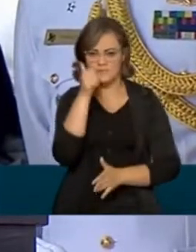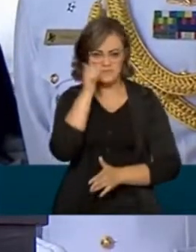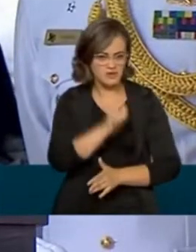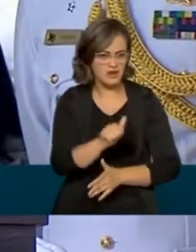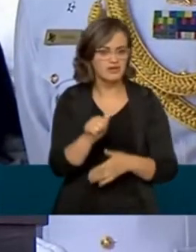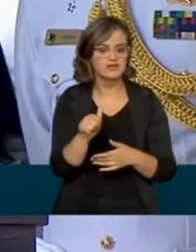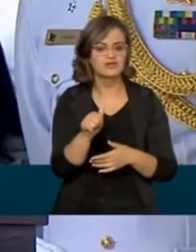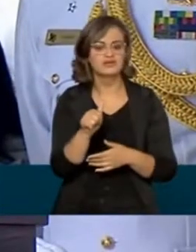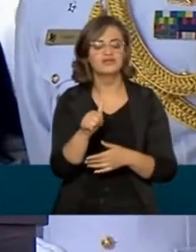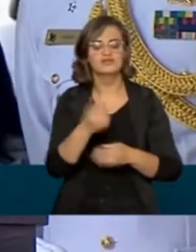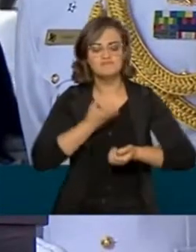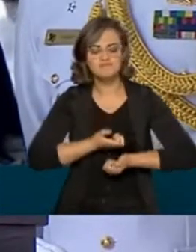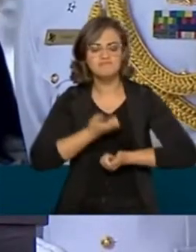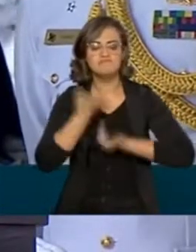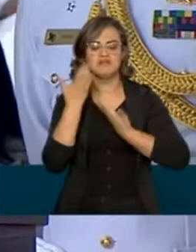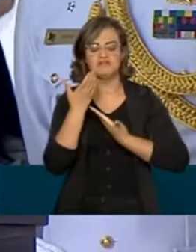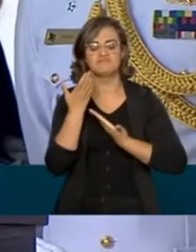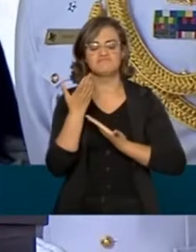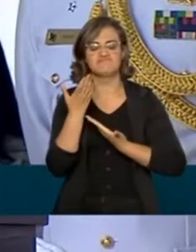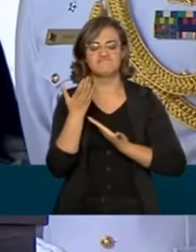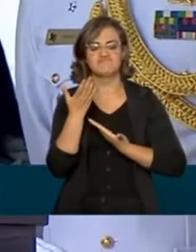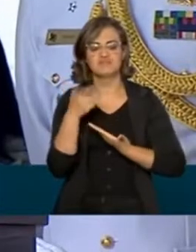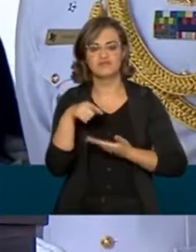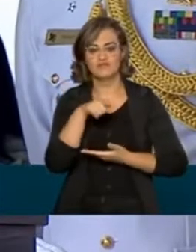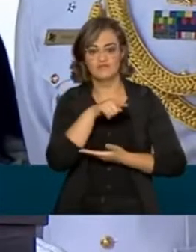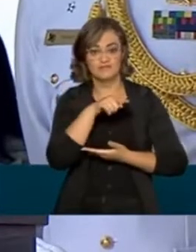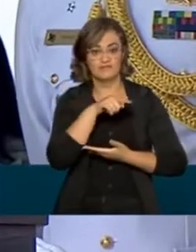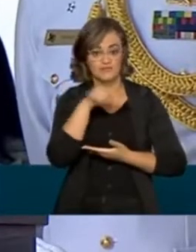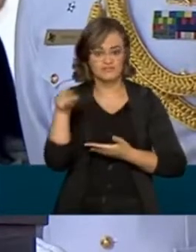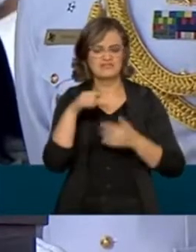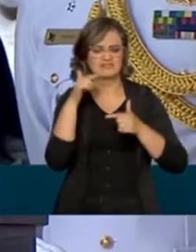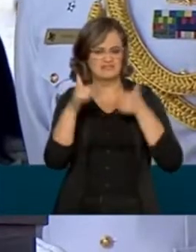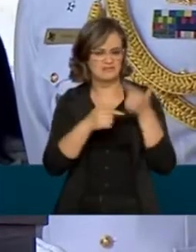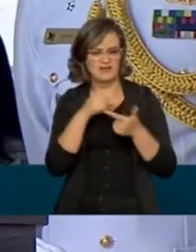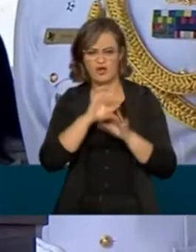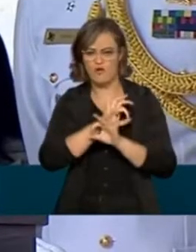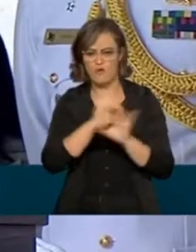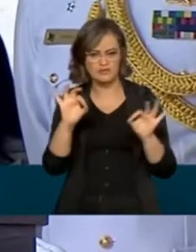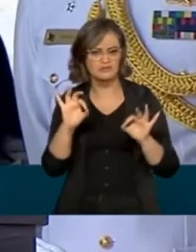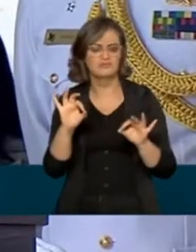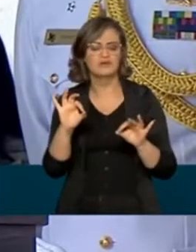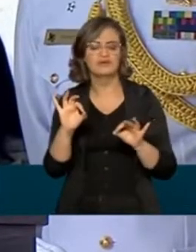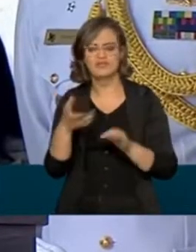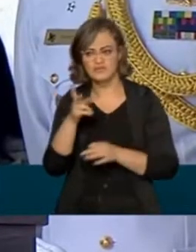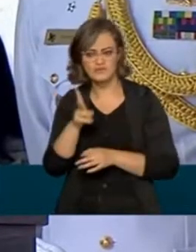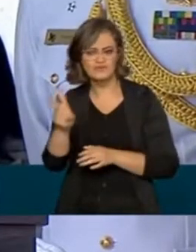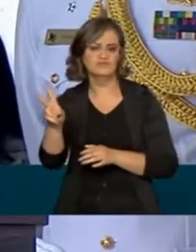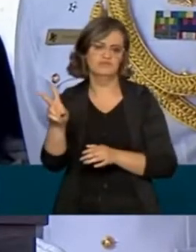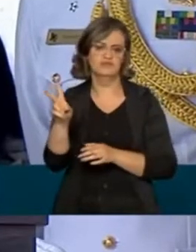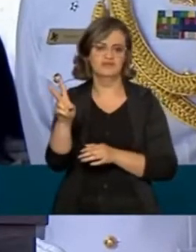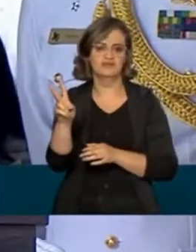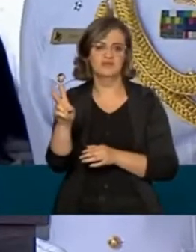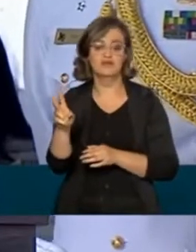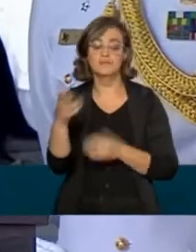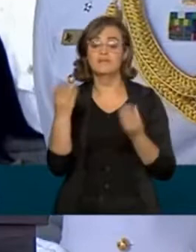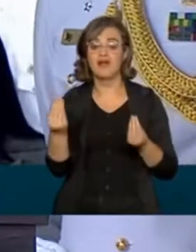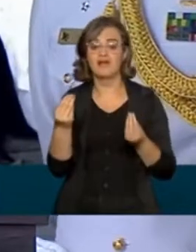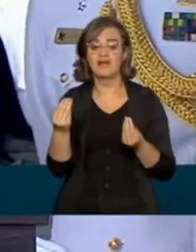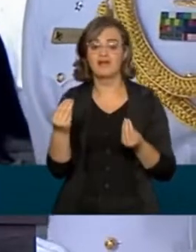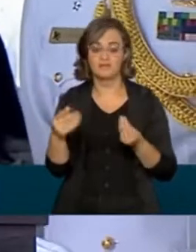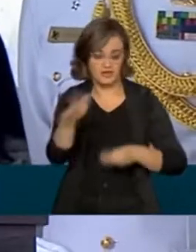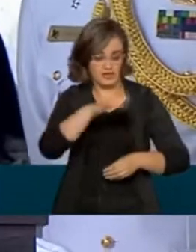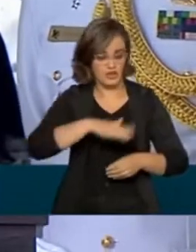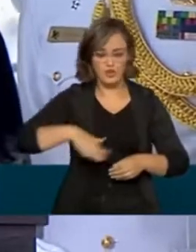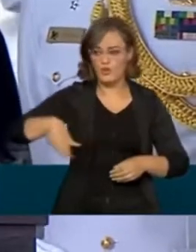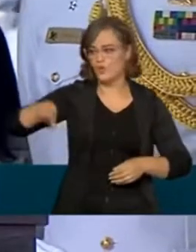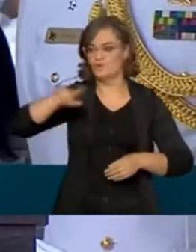mulheres, expresso meu reconhecimento pelos que são, pelo que fazem e certamente pelo que continuarão a fazer para que a nossa